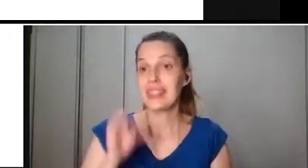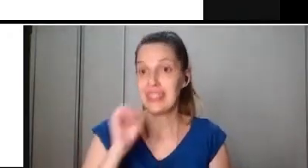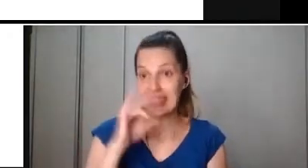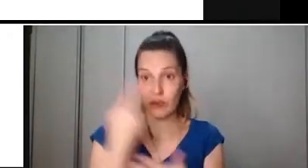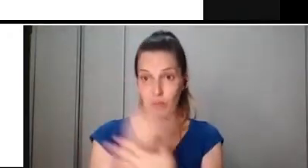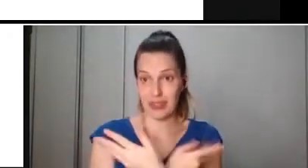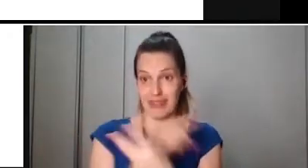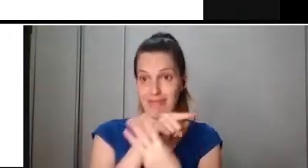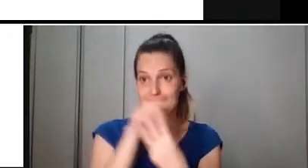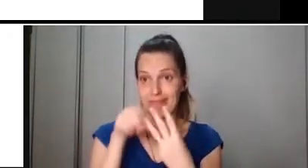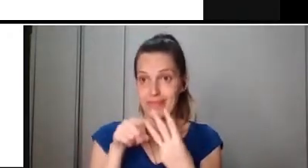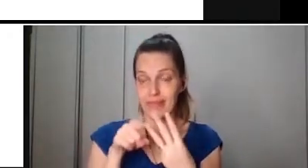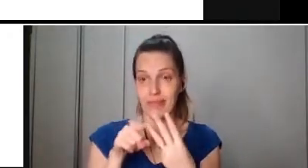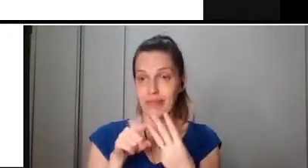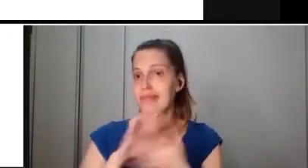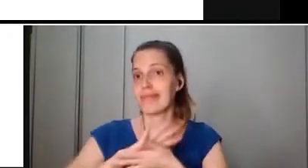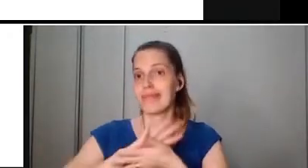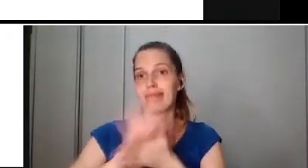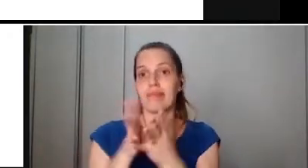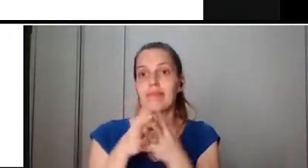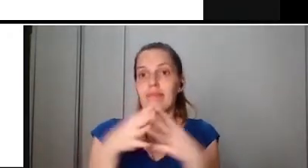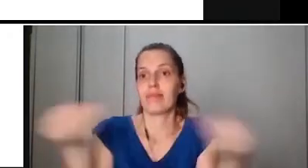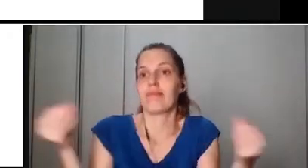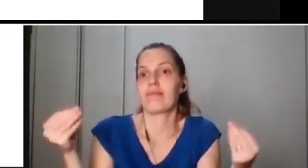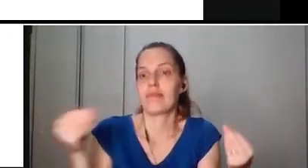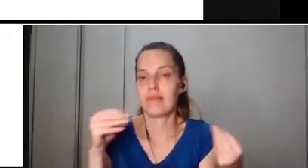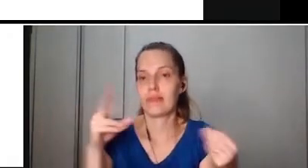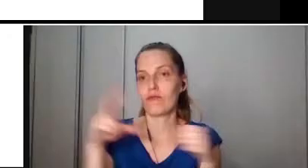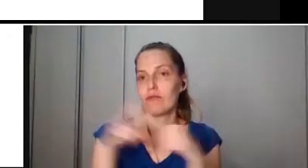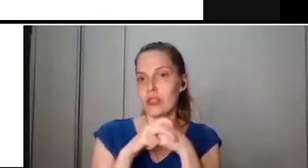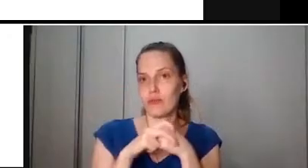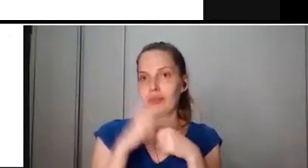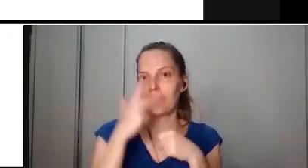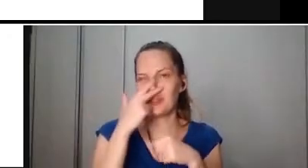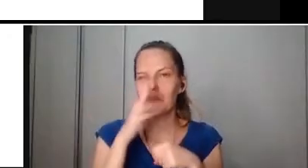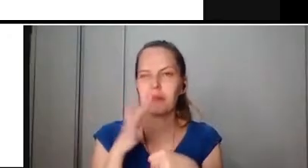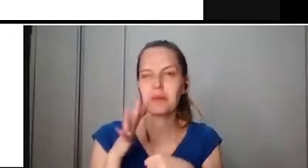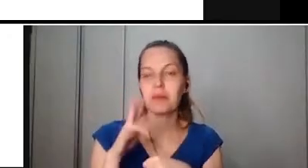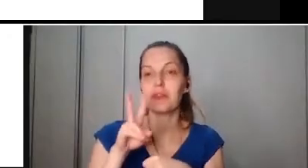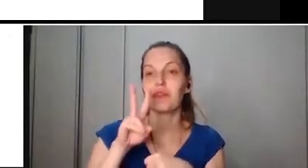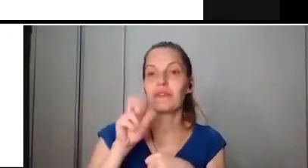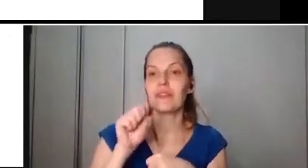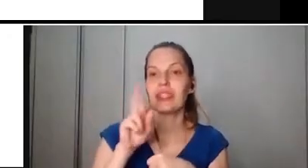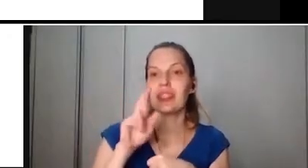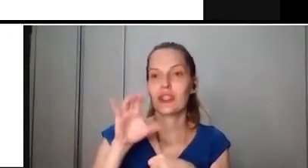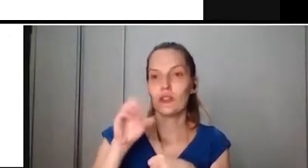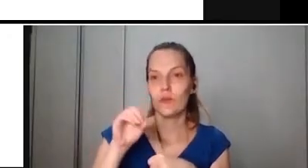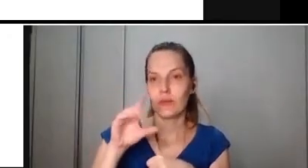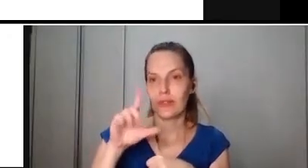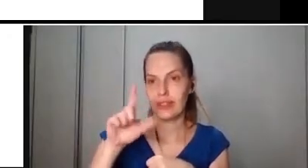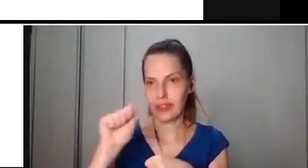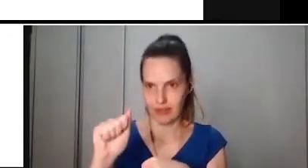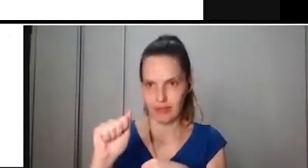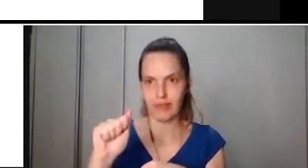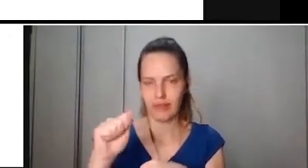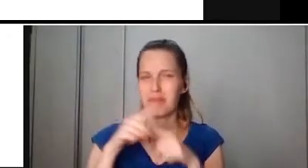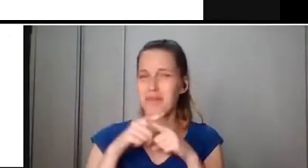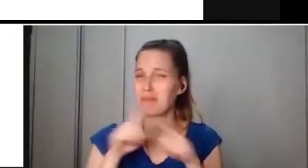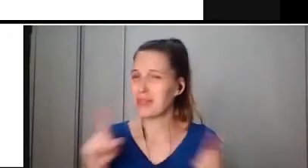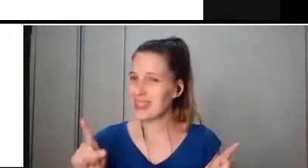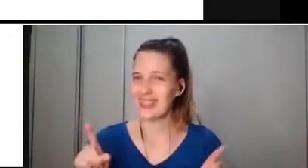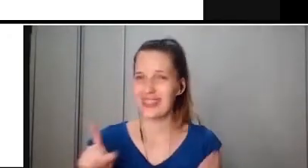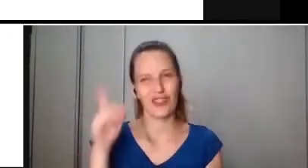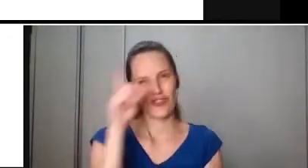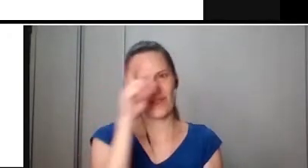que aconteceu, por exemplo, com a varíola. Né? Mas, como eu falei, isso é considerado muito improvável.